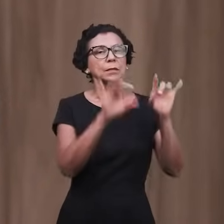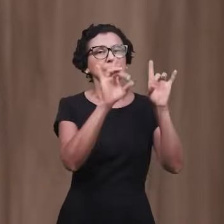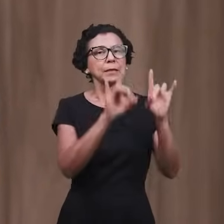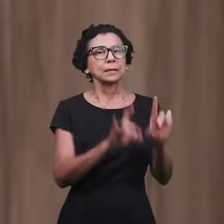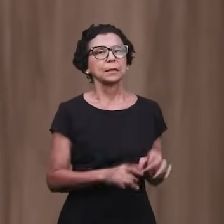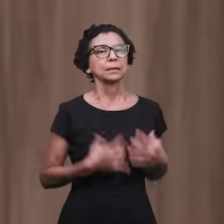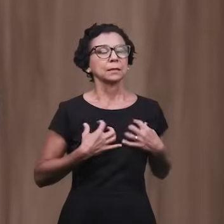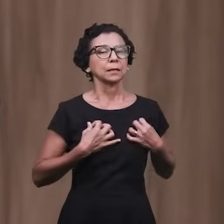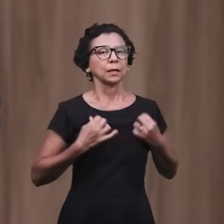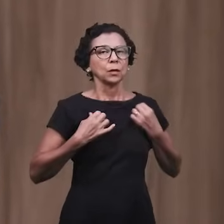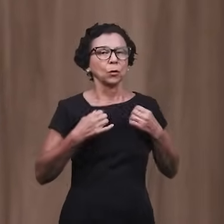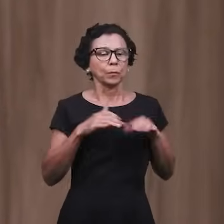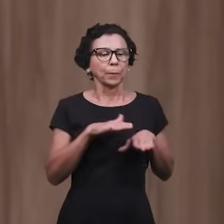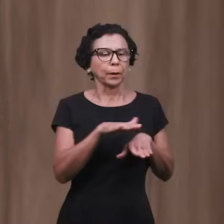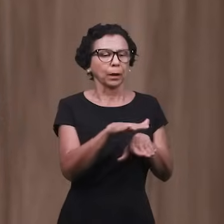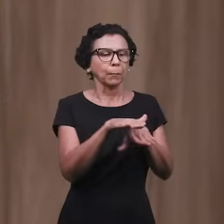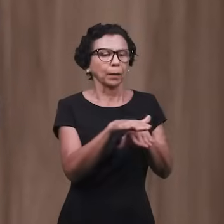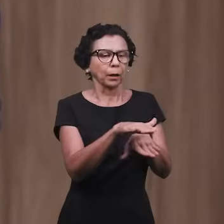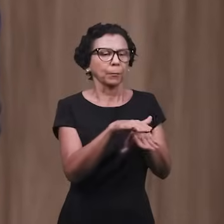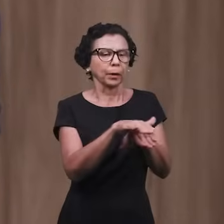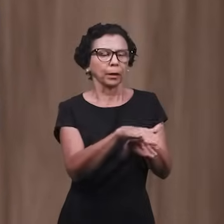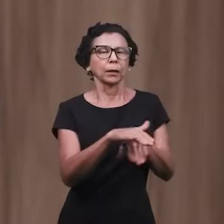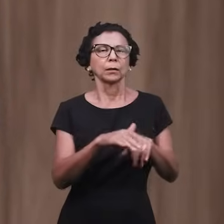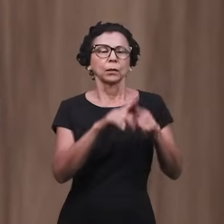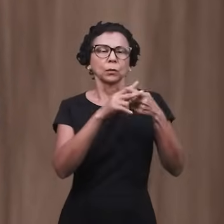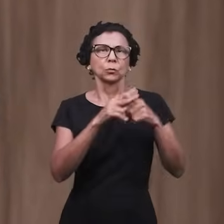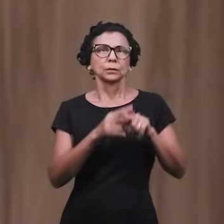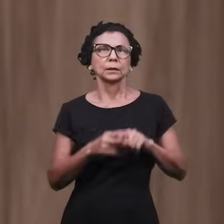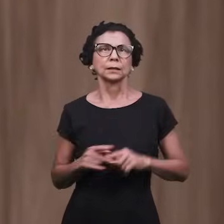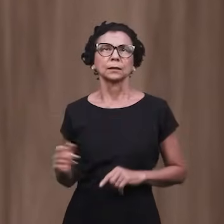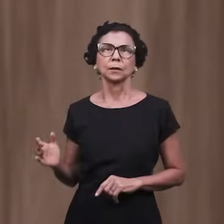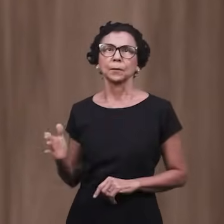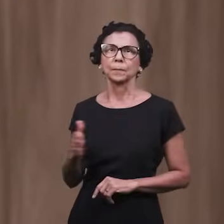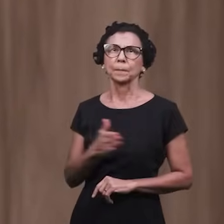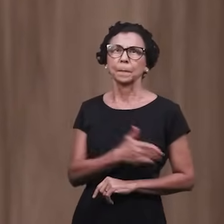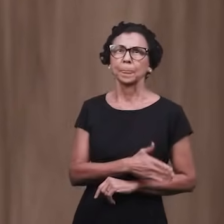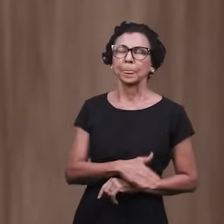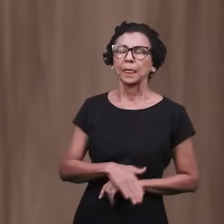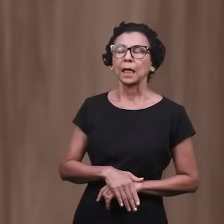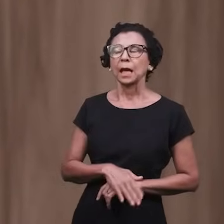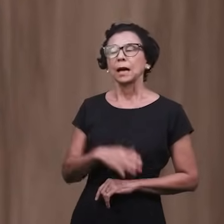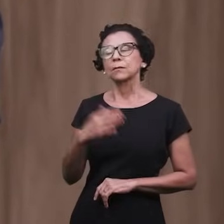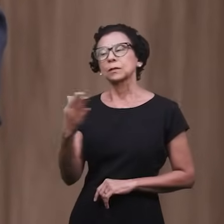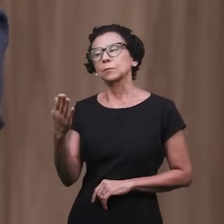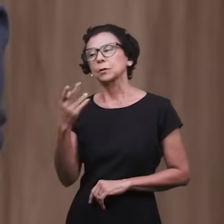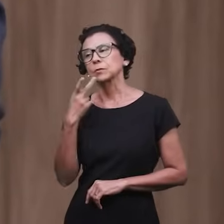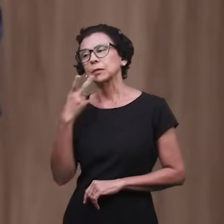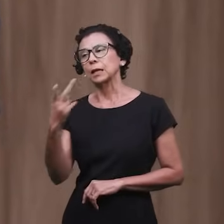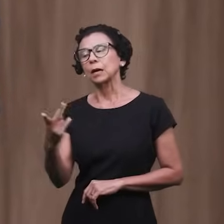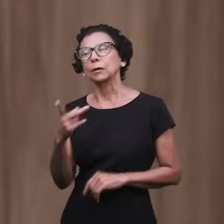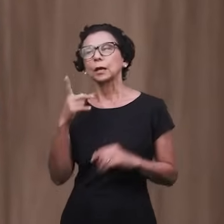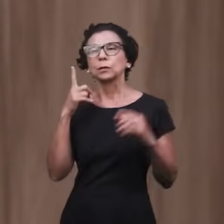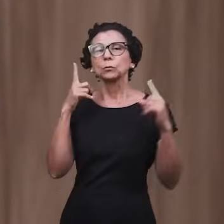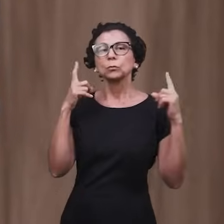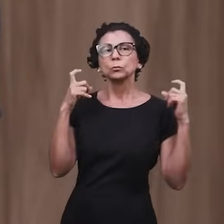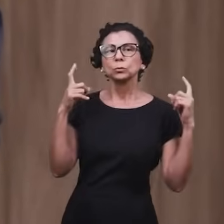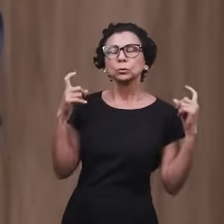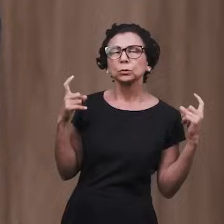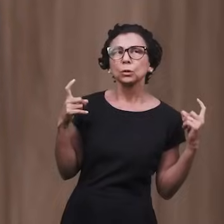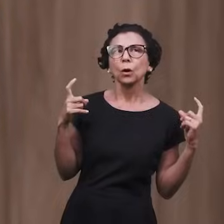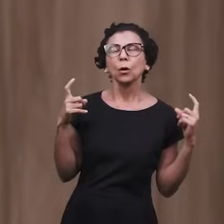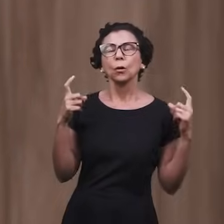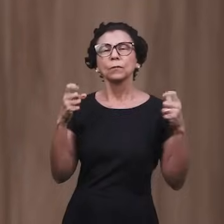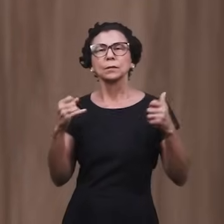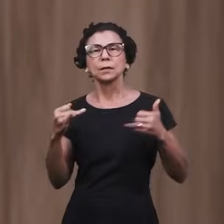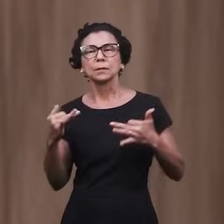instrumento, a conversa dele com o luthier, fala assim, olha, eu quero um som assim, eu quero, né, o estilo musical